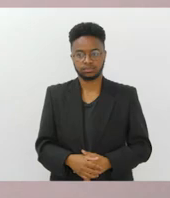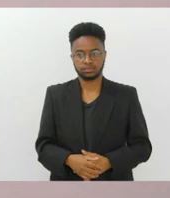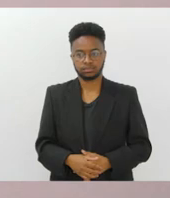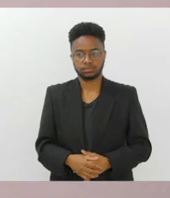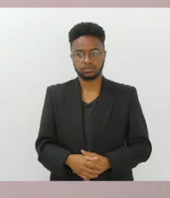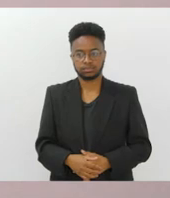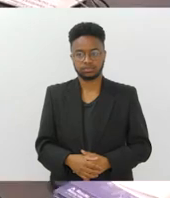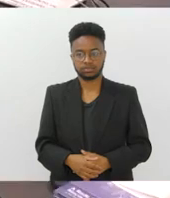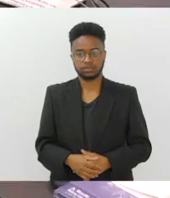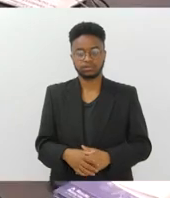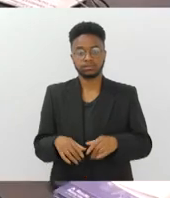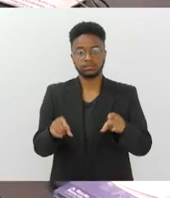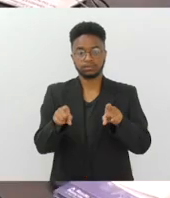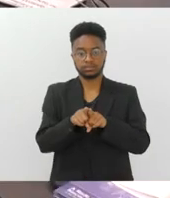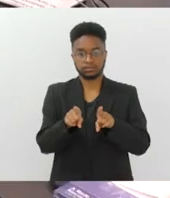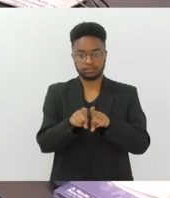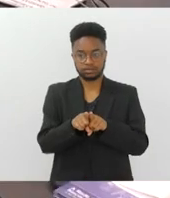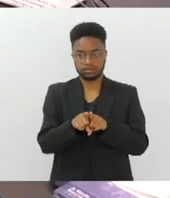Além disso,